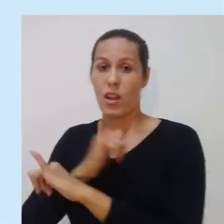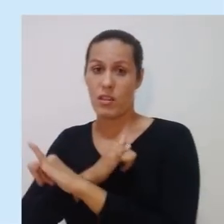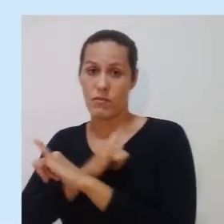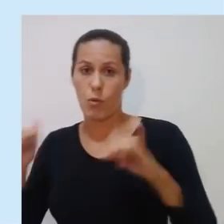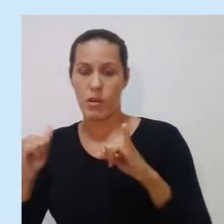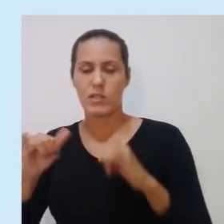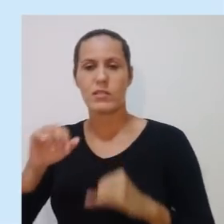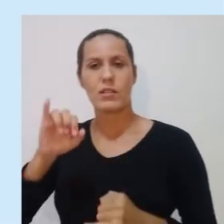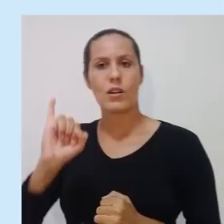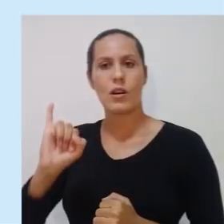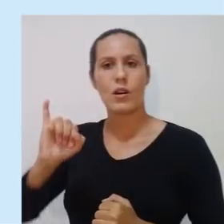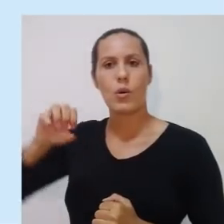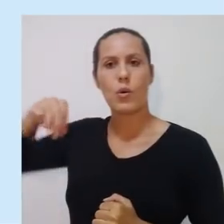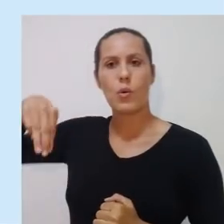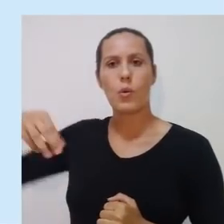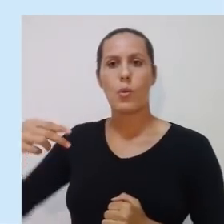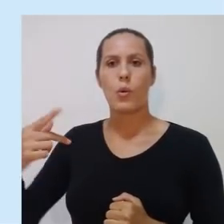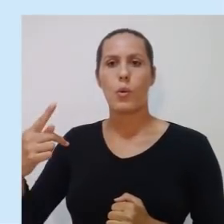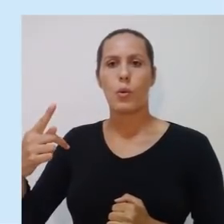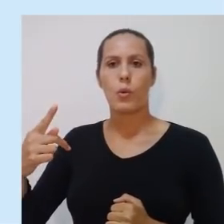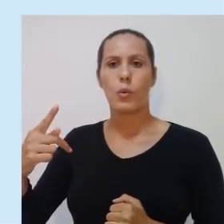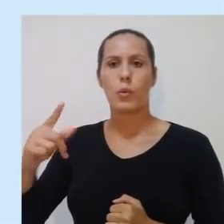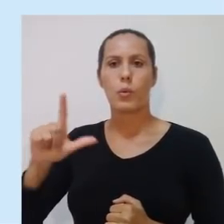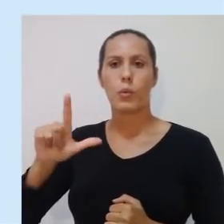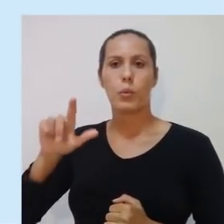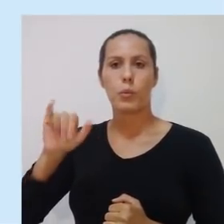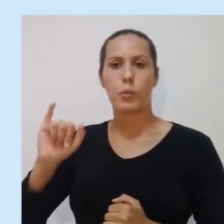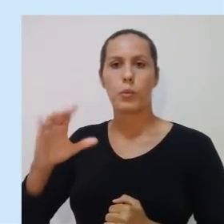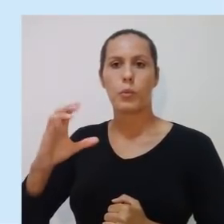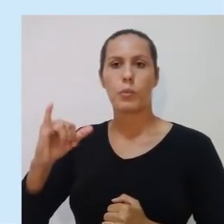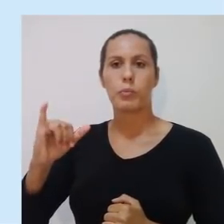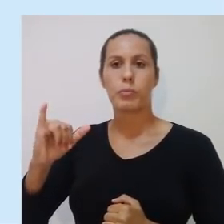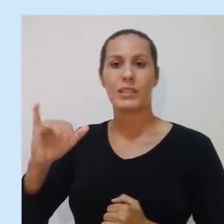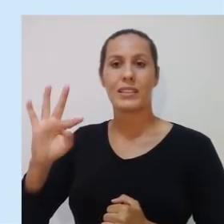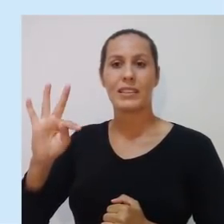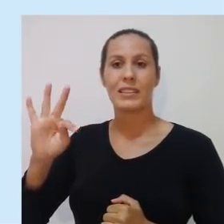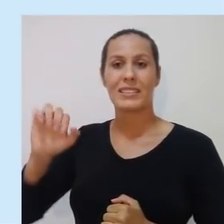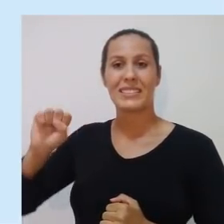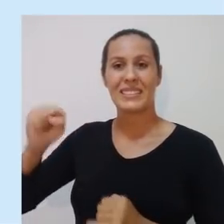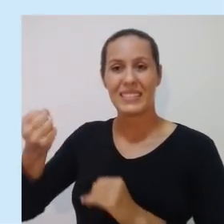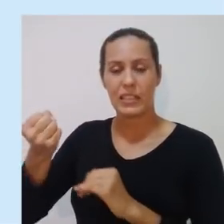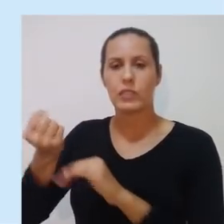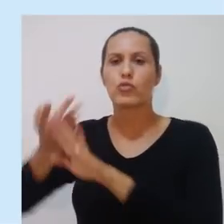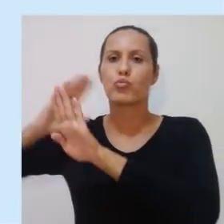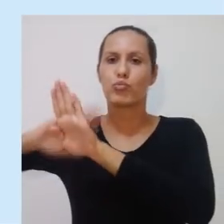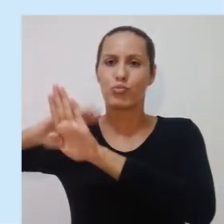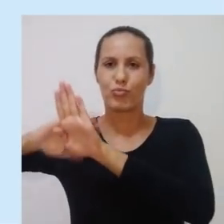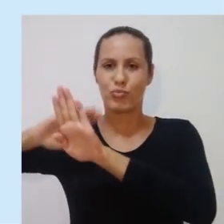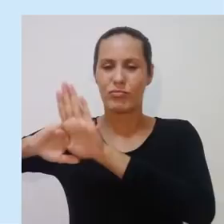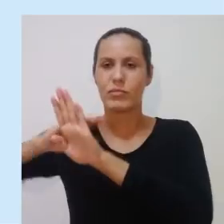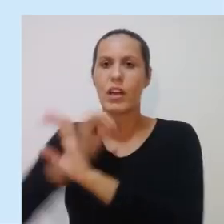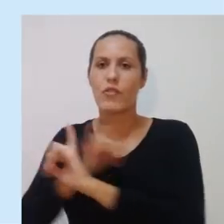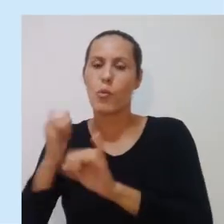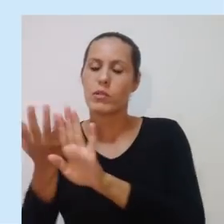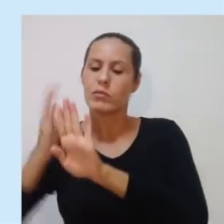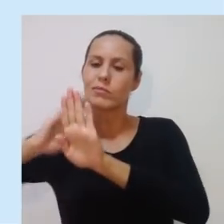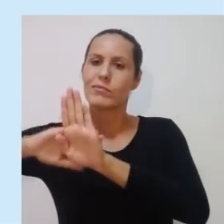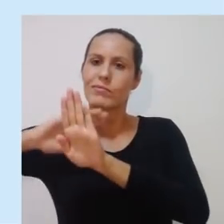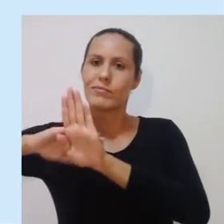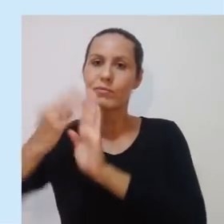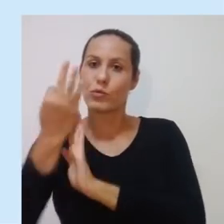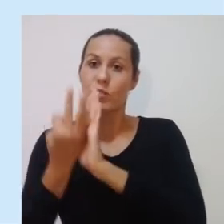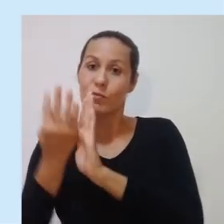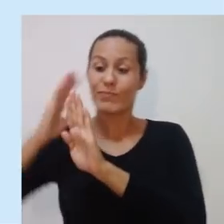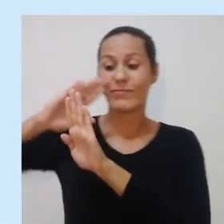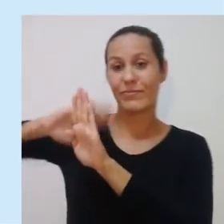as implícitas. Não são difíceis, são fáceis também, mas aí já requer que você faça